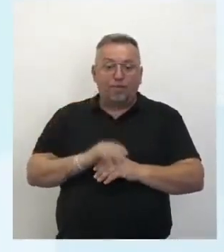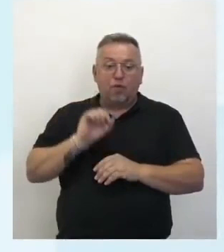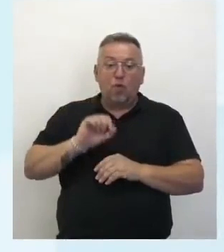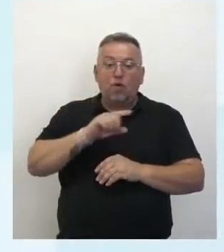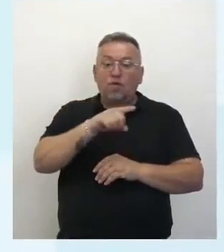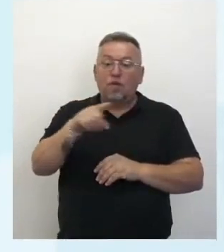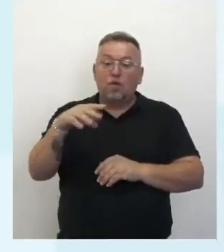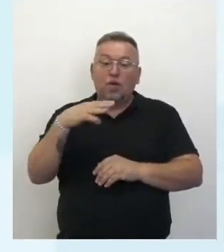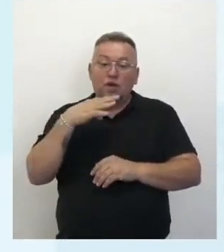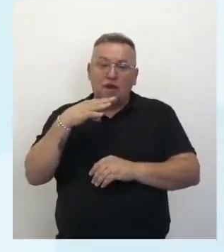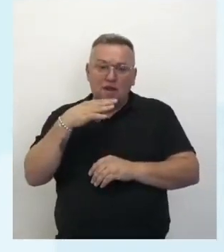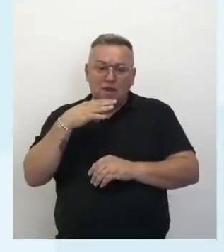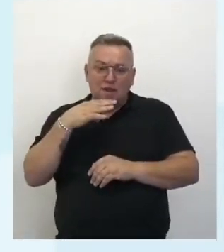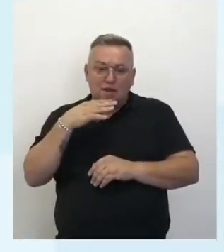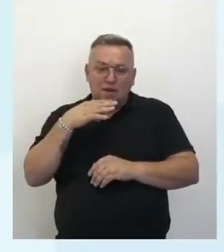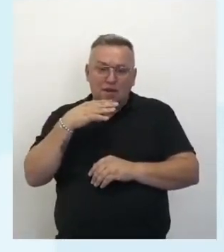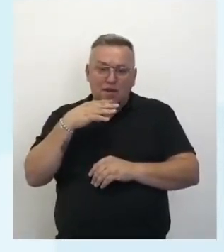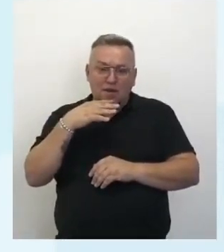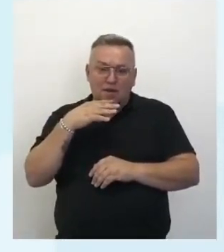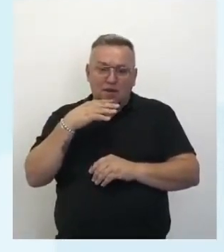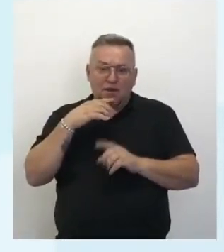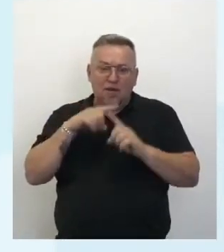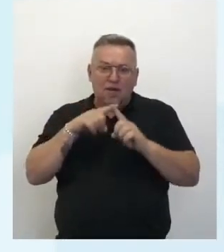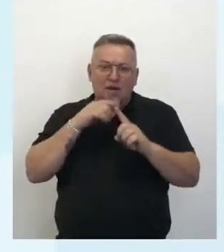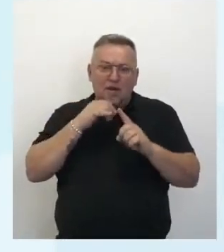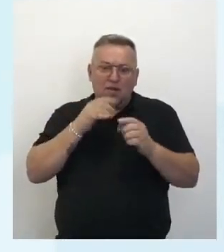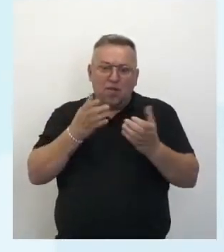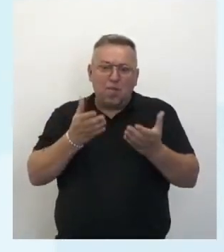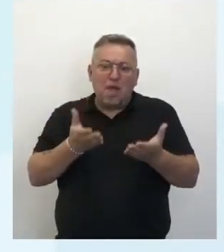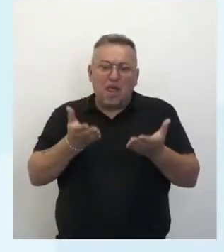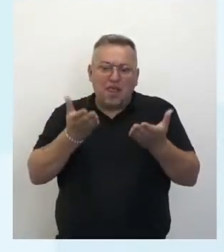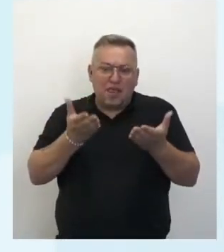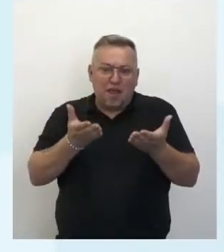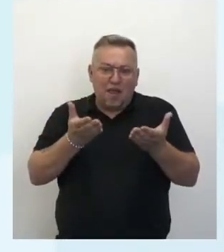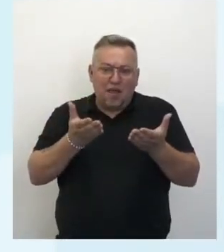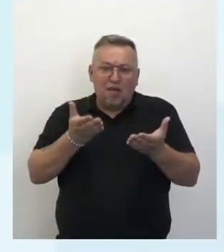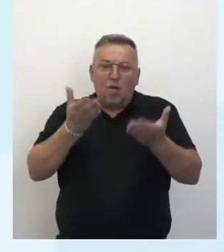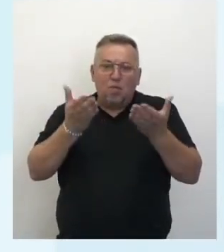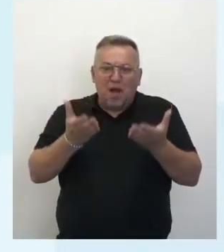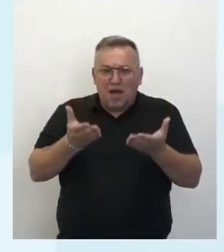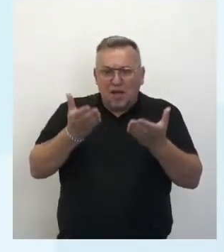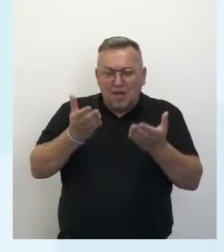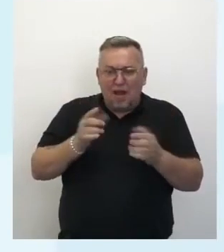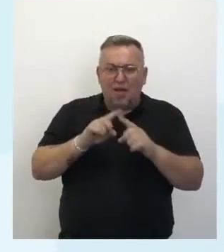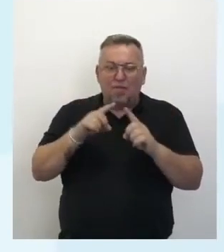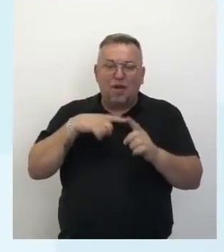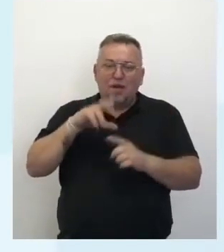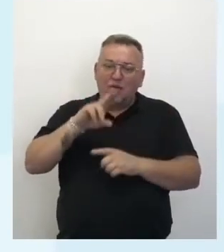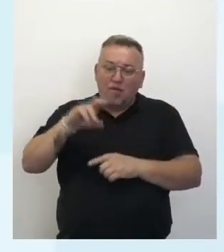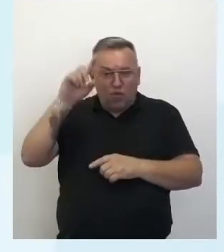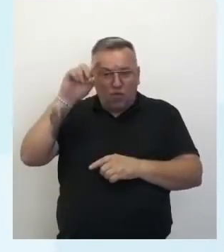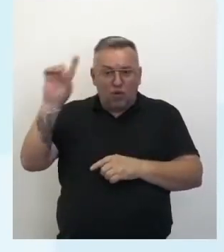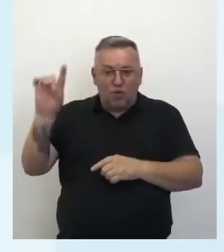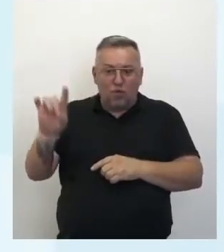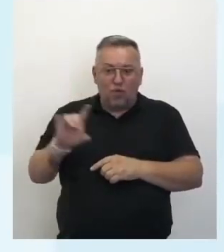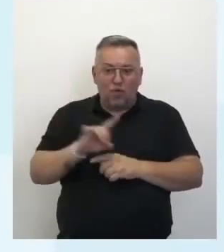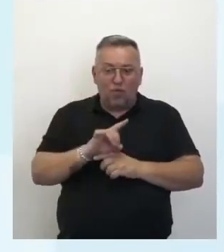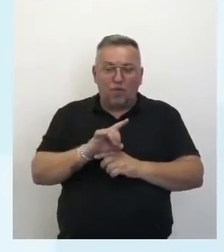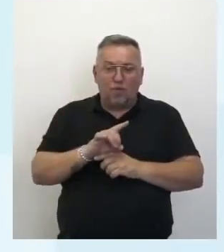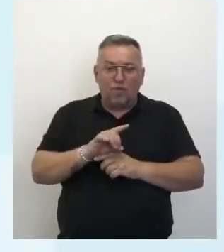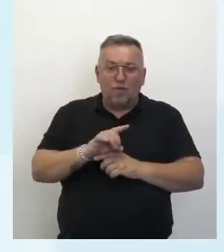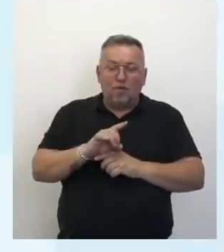você conhece que pesa, no caso, eu estou utilizando o termo pesa, mas é o que a gente usa no dia a dia, né? Certo. Mas qual